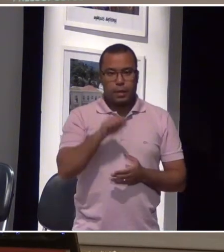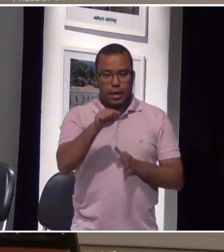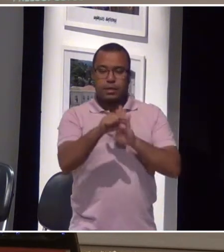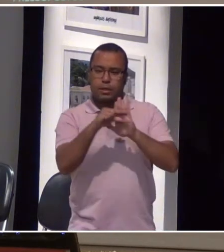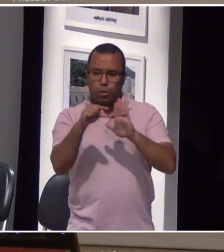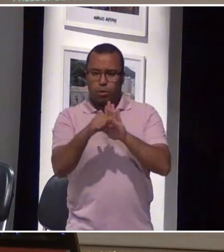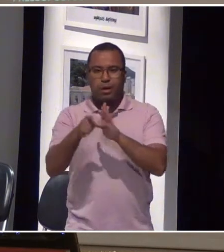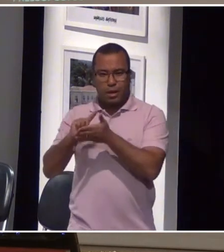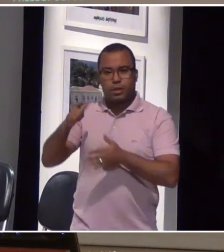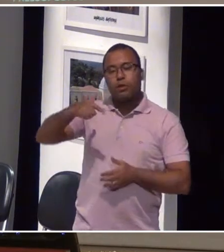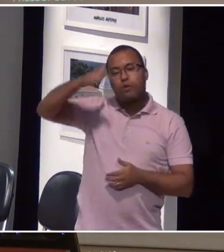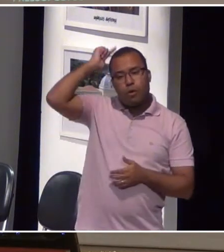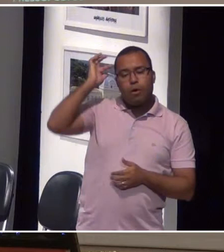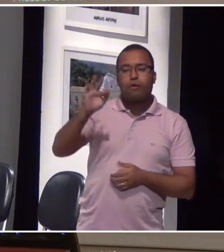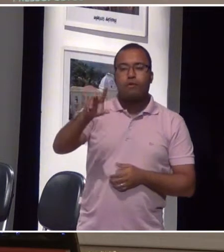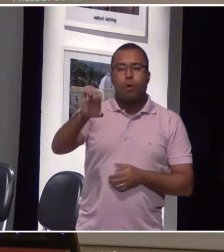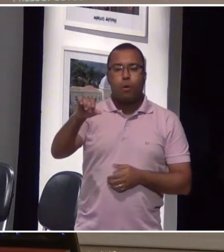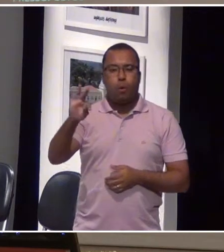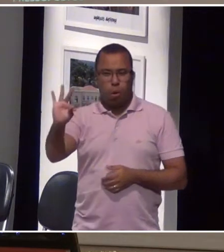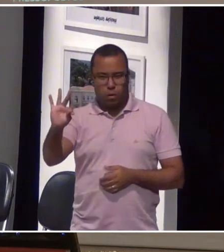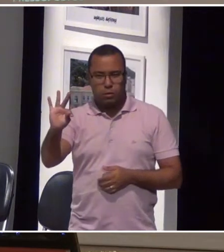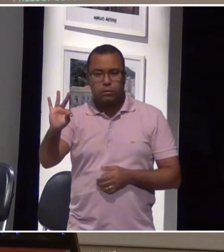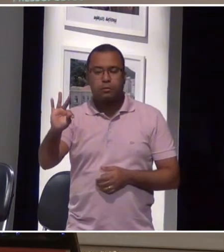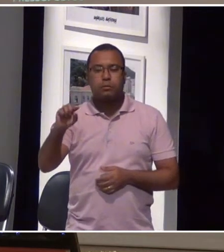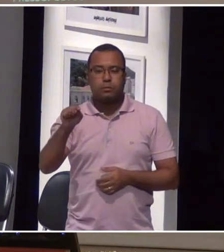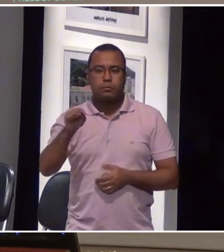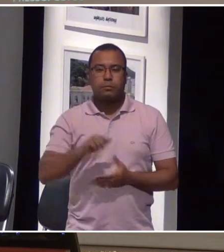Esse autor que eu citei antes, Michel Foucault, com o qual a gente trabalha